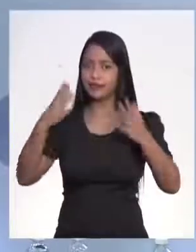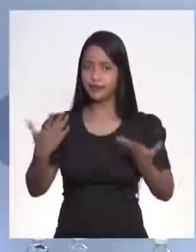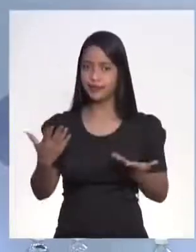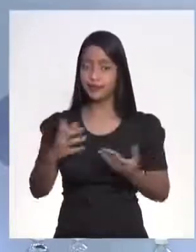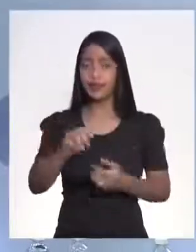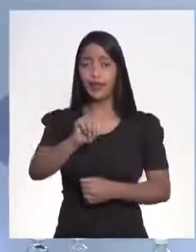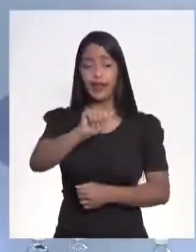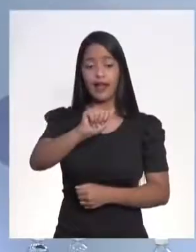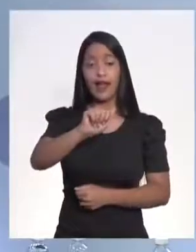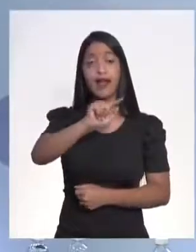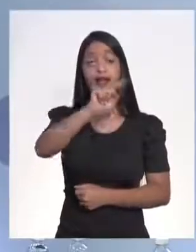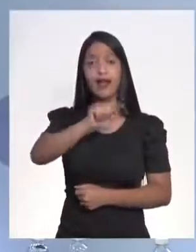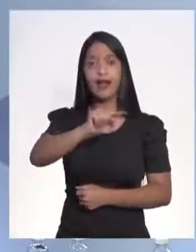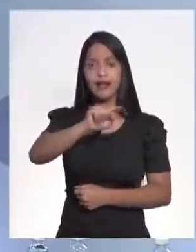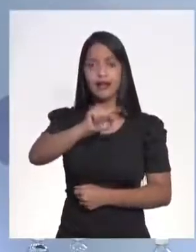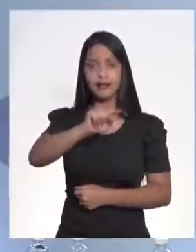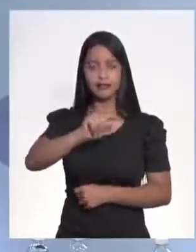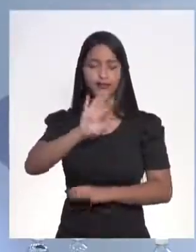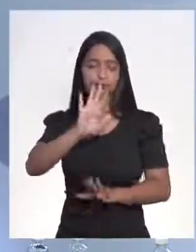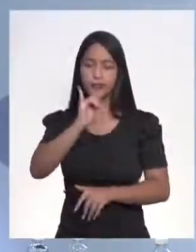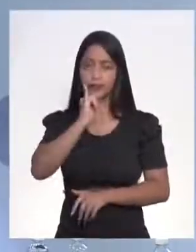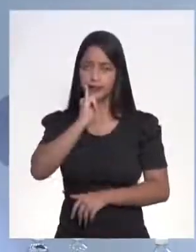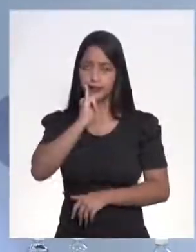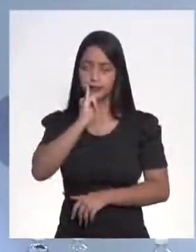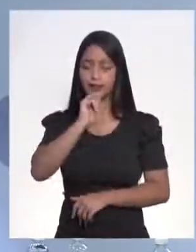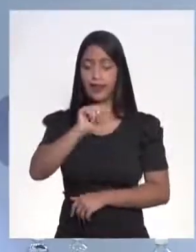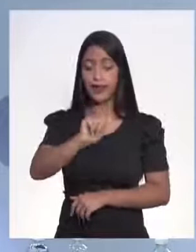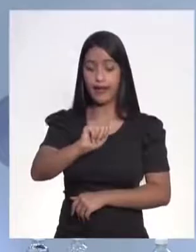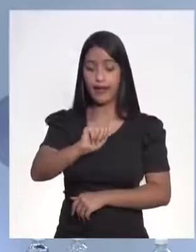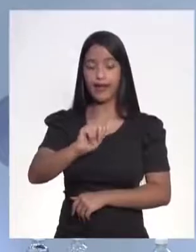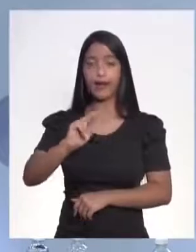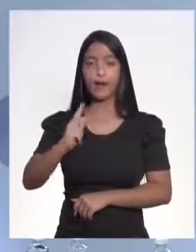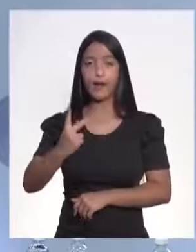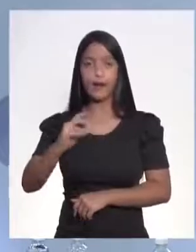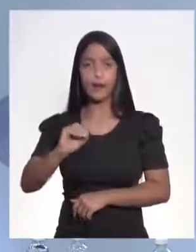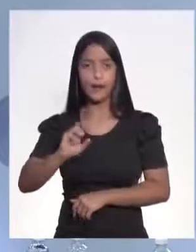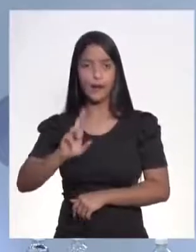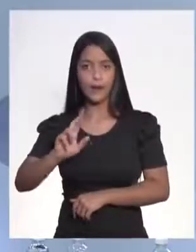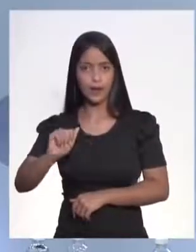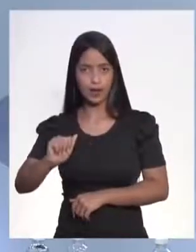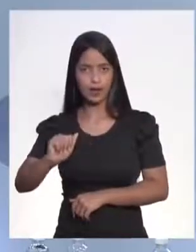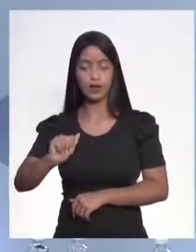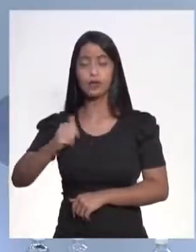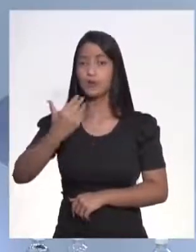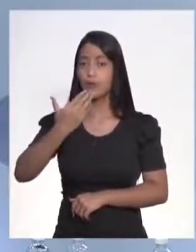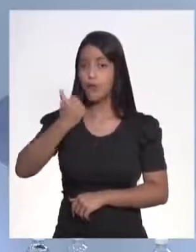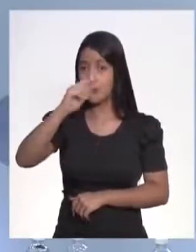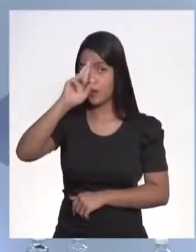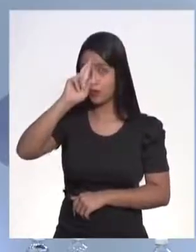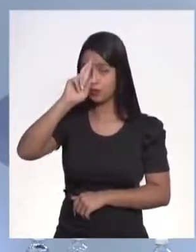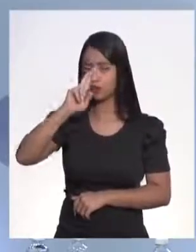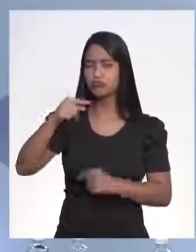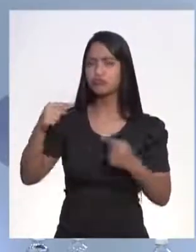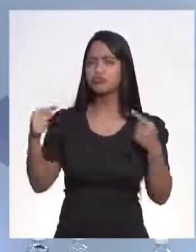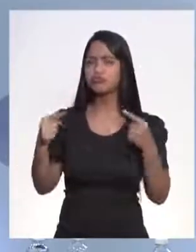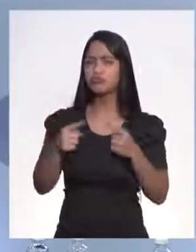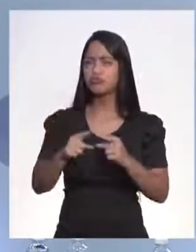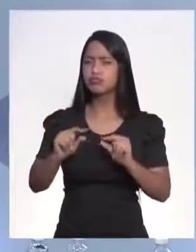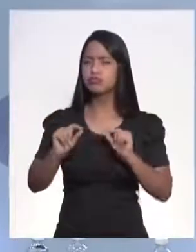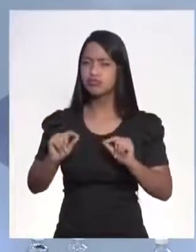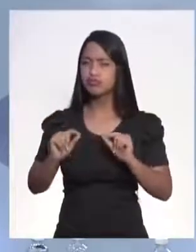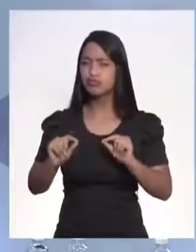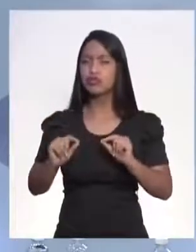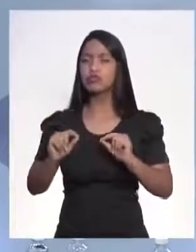hora do almoço sem o acento indicador de crase seria é hora sendo encarado como